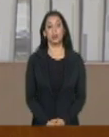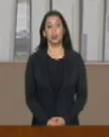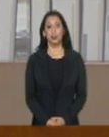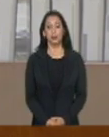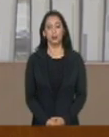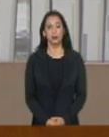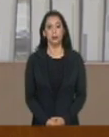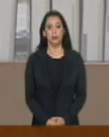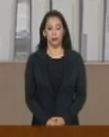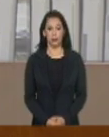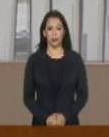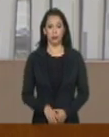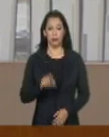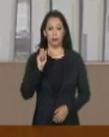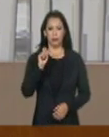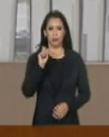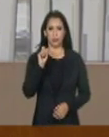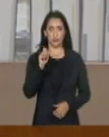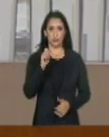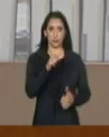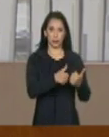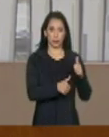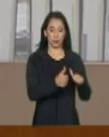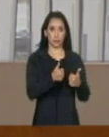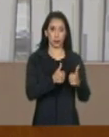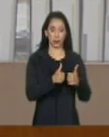o que, que eu verifico ser cláusula pétrea?